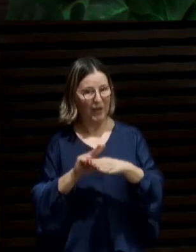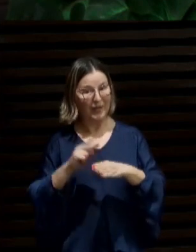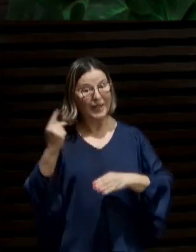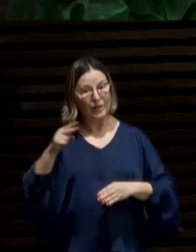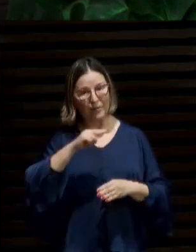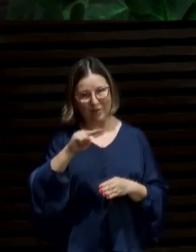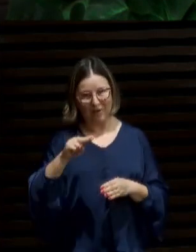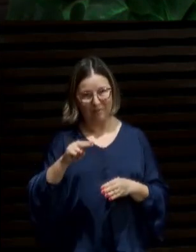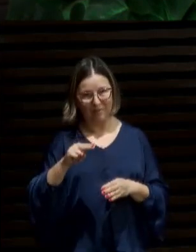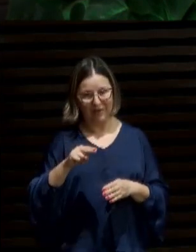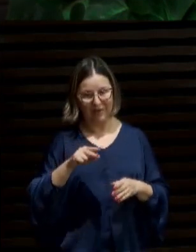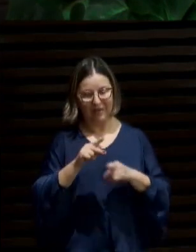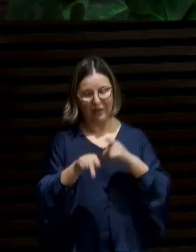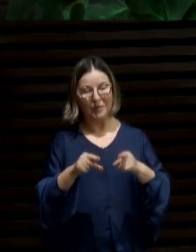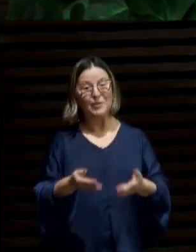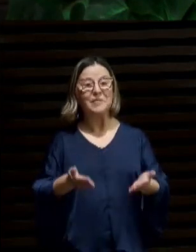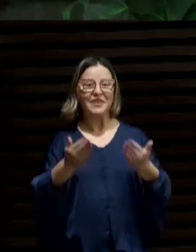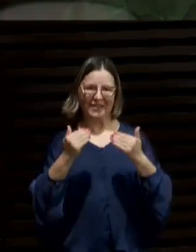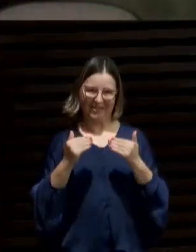me deste,